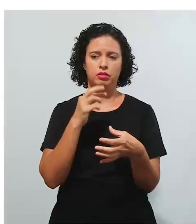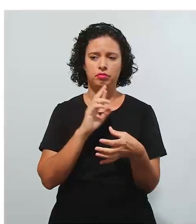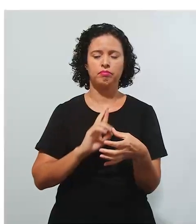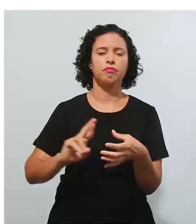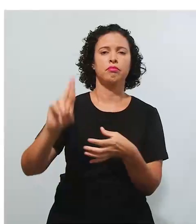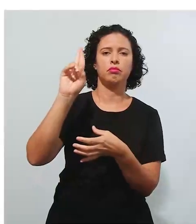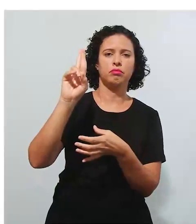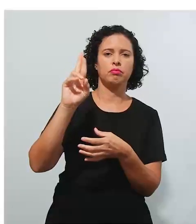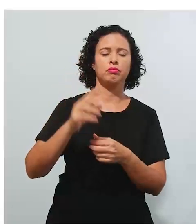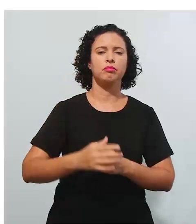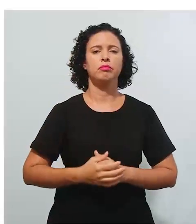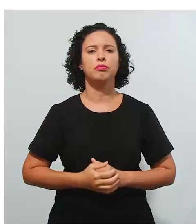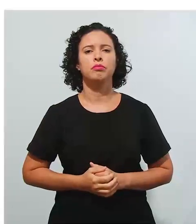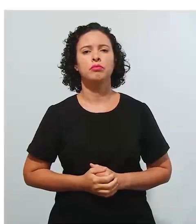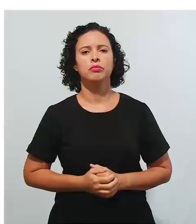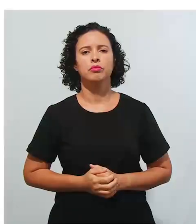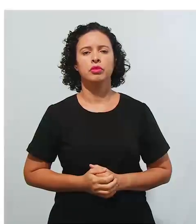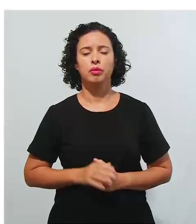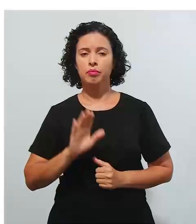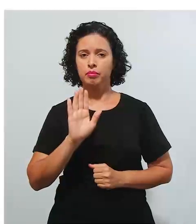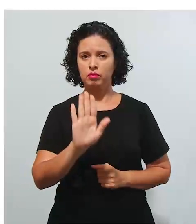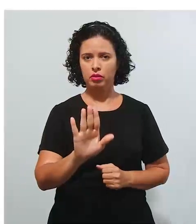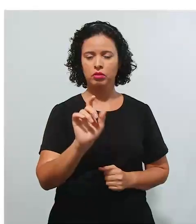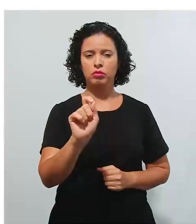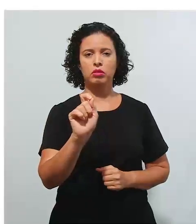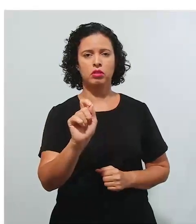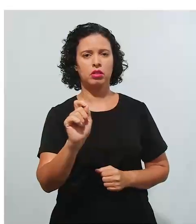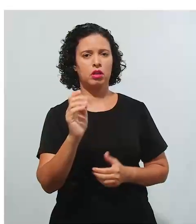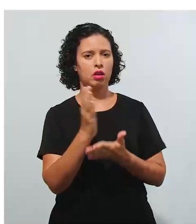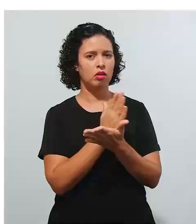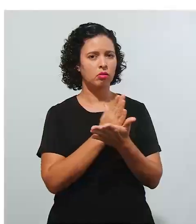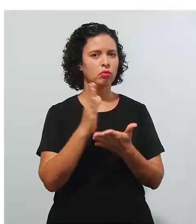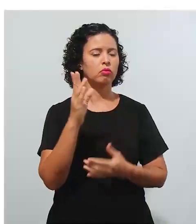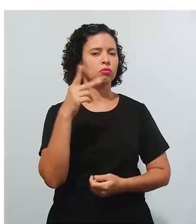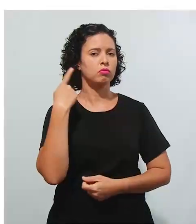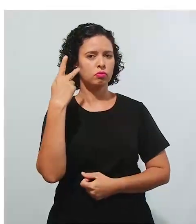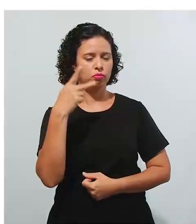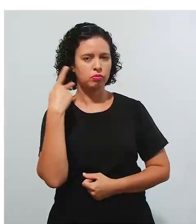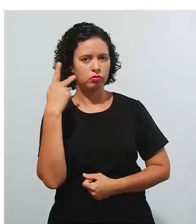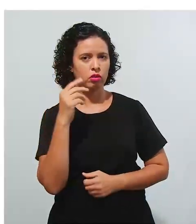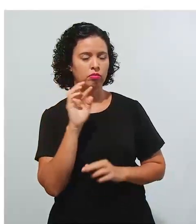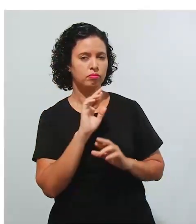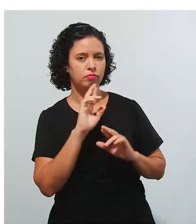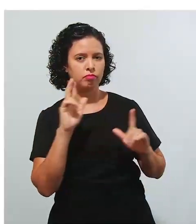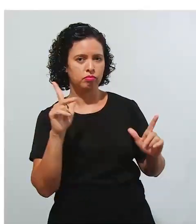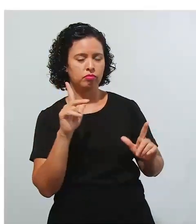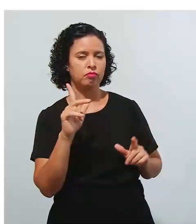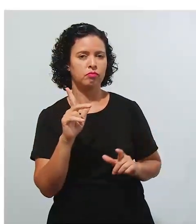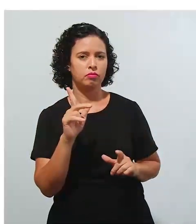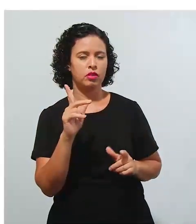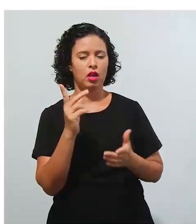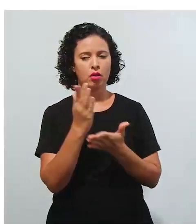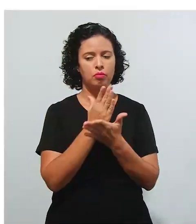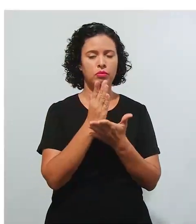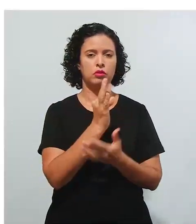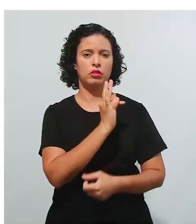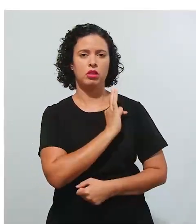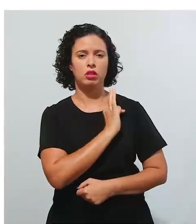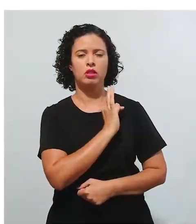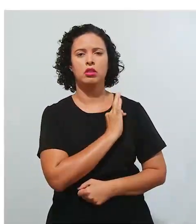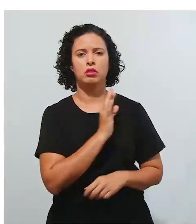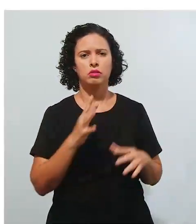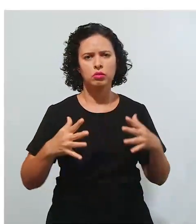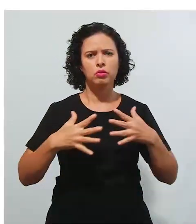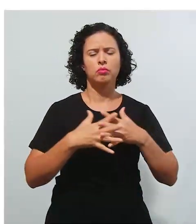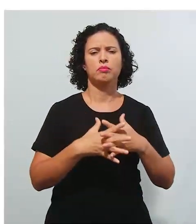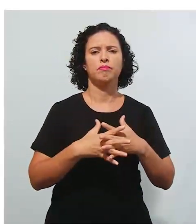pública. Porém, as questões políticas, diferentemente das questões técnicas, são bem mais